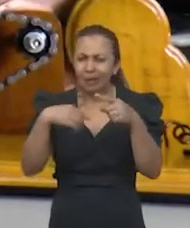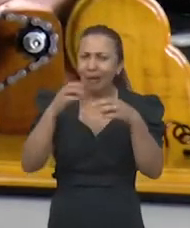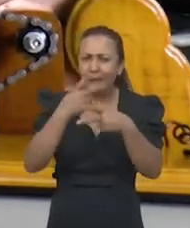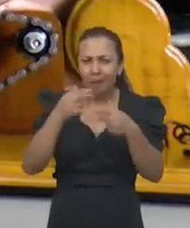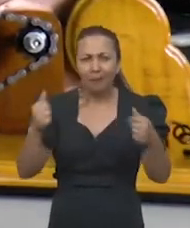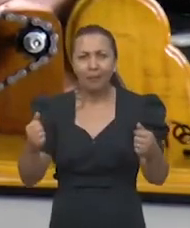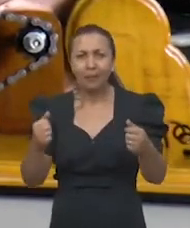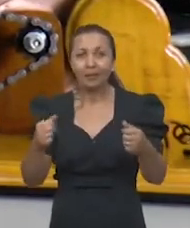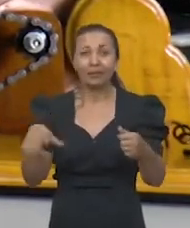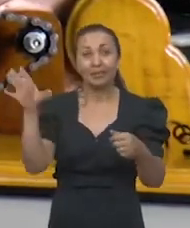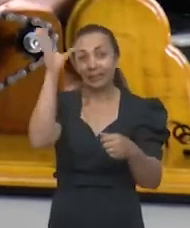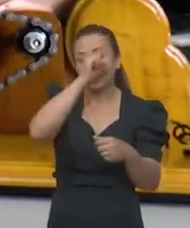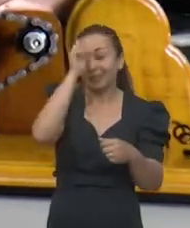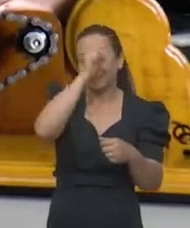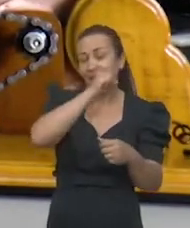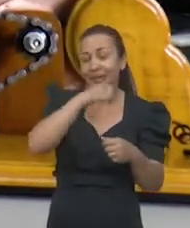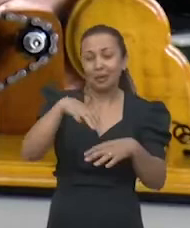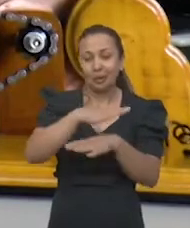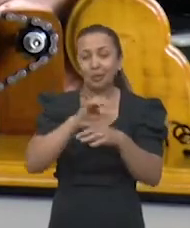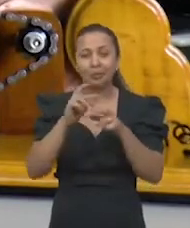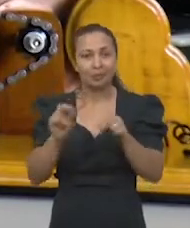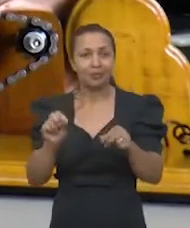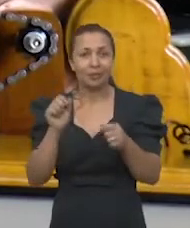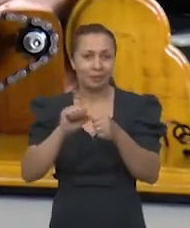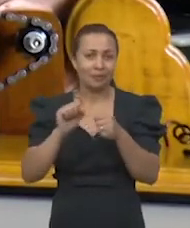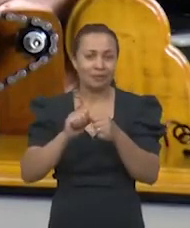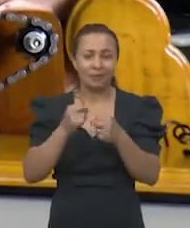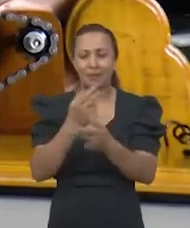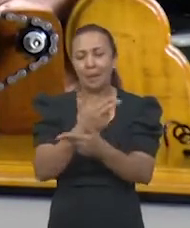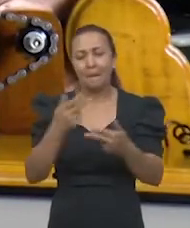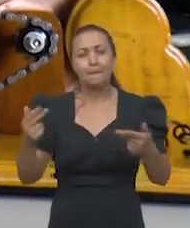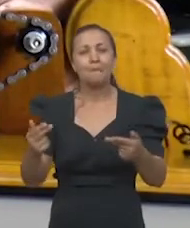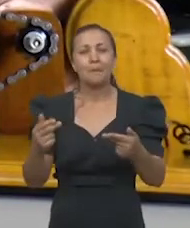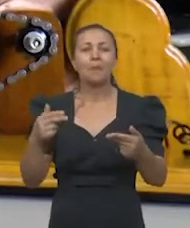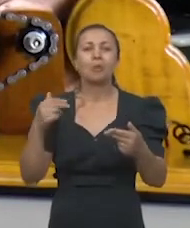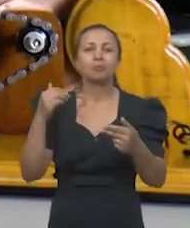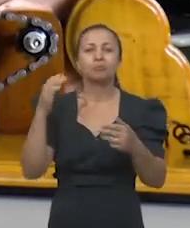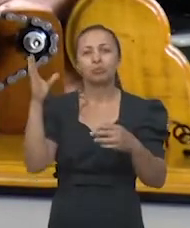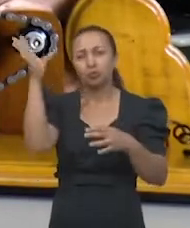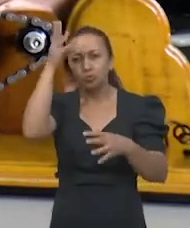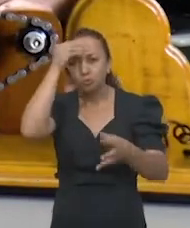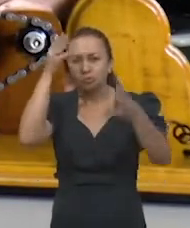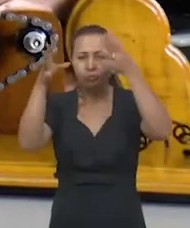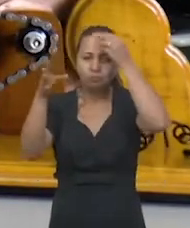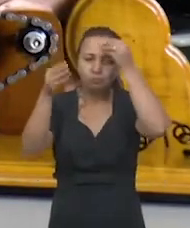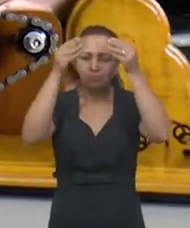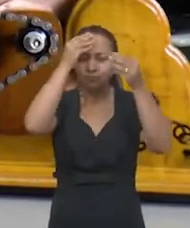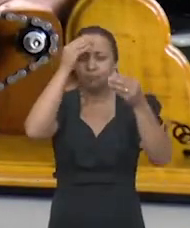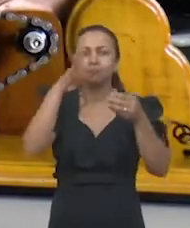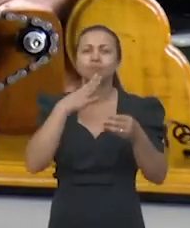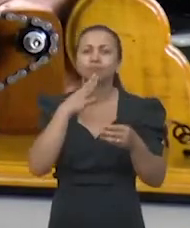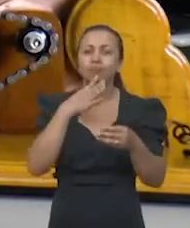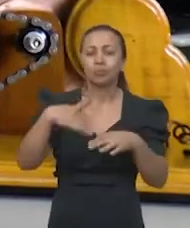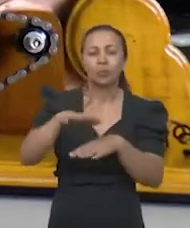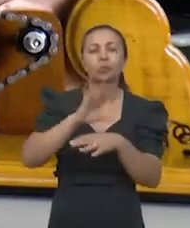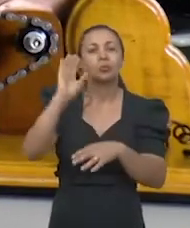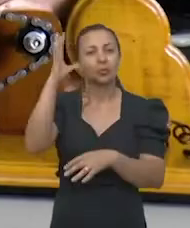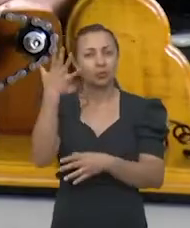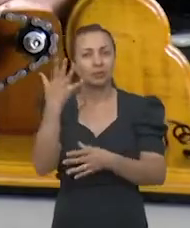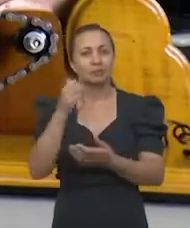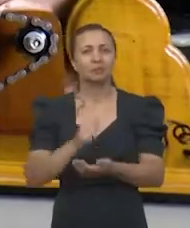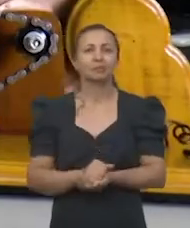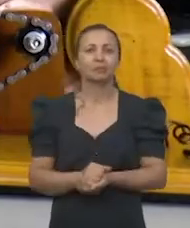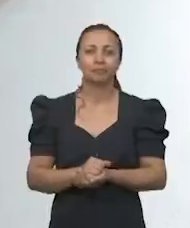adquirir conhecimento sobre aquilo? E aí o aluno faria esse mesmo processo de adquirir conhecimento sobre